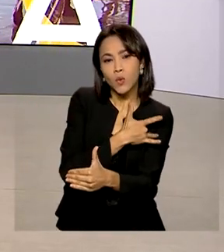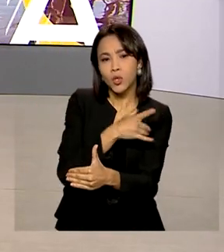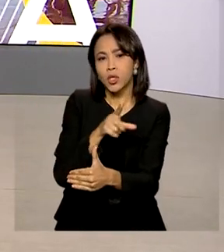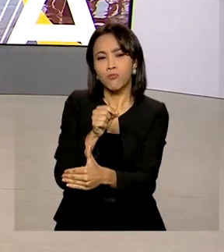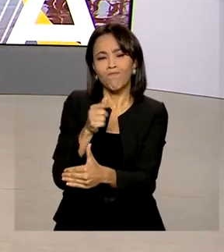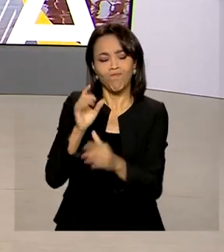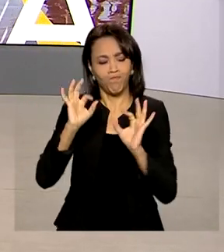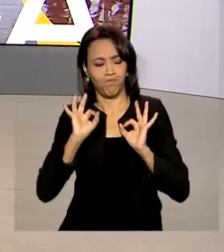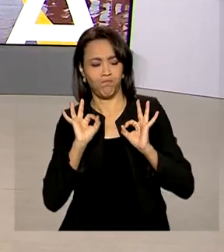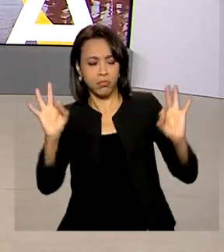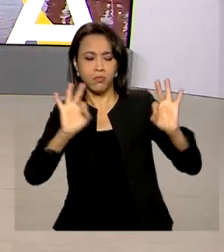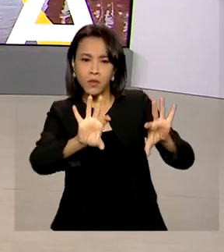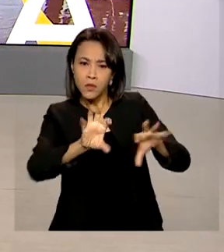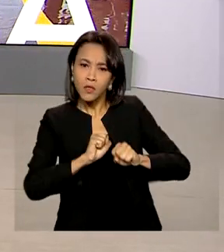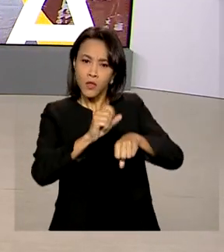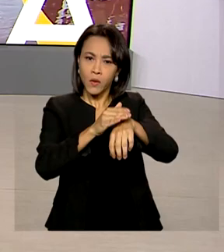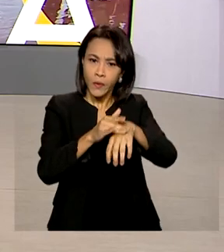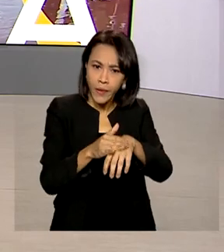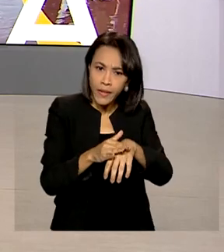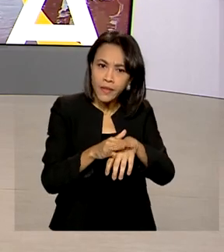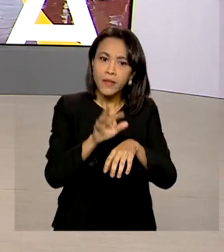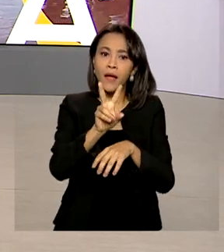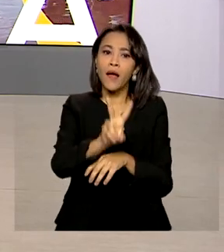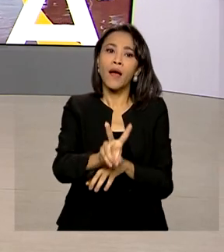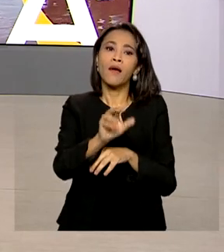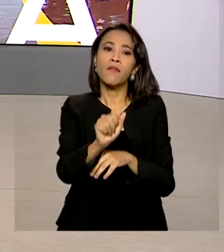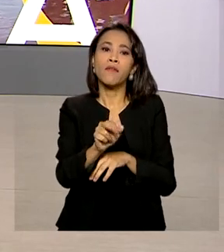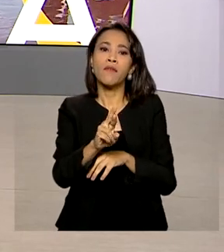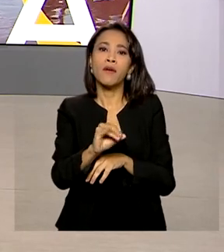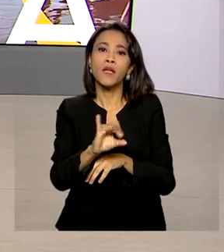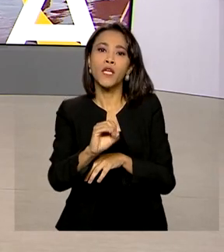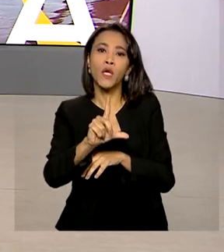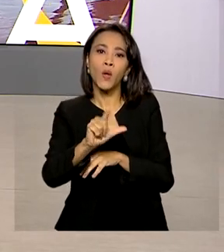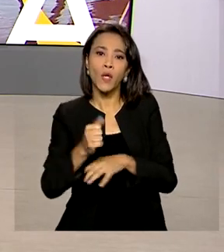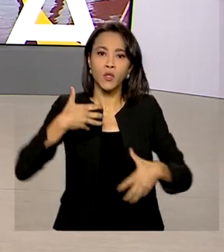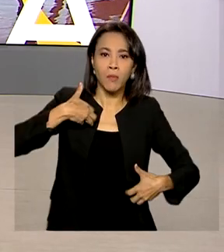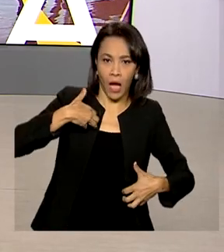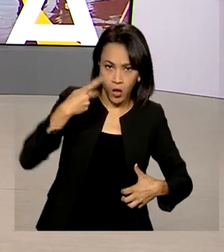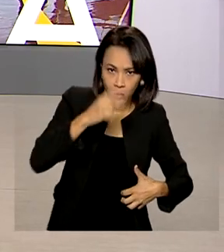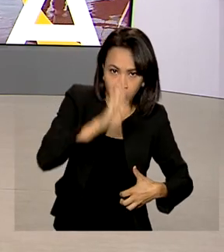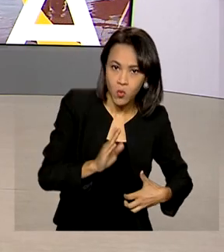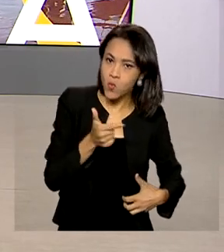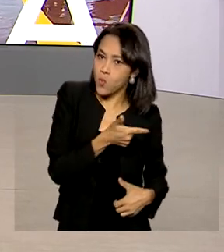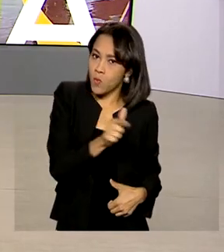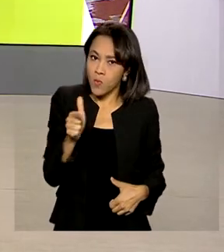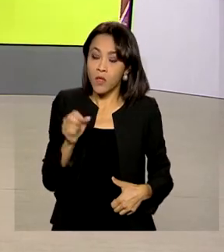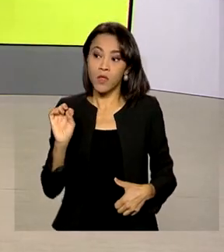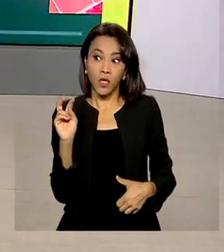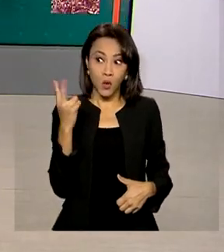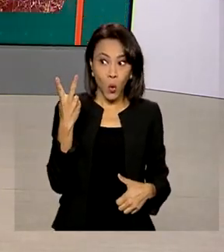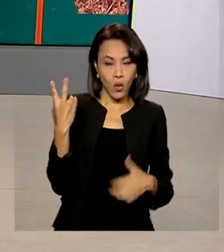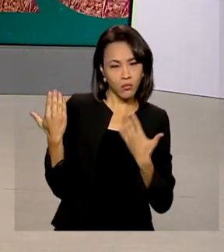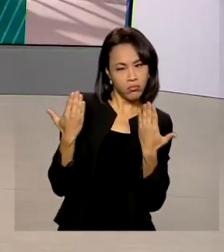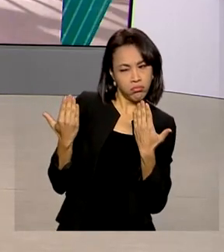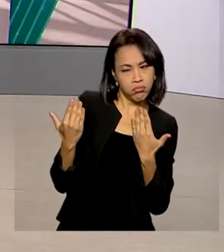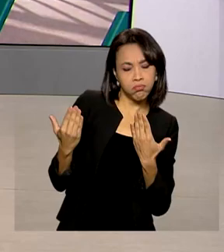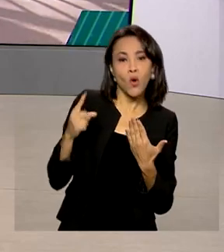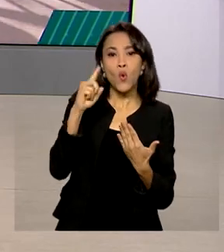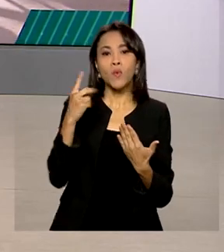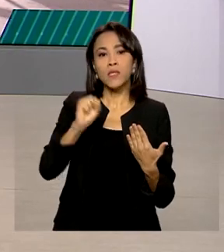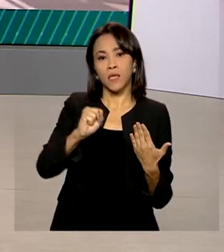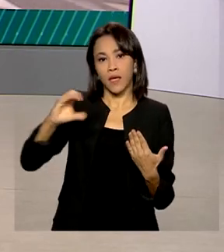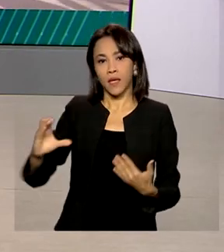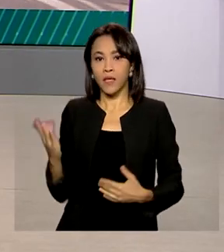casos confirmados da varíola dos Macacos no Brasil segundo a pasta dois casos estão investigação uma em Santa Catarina